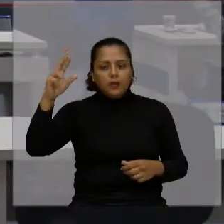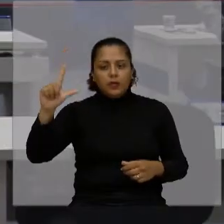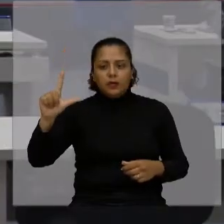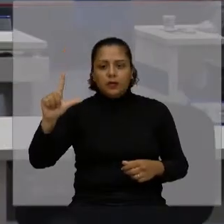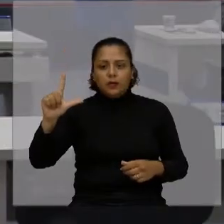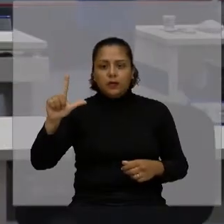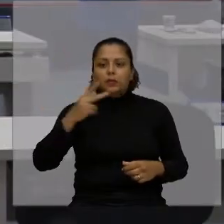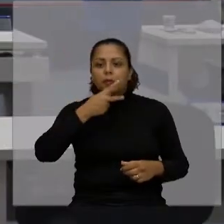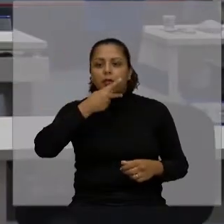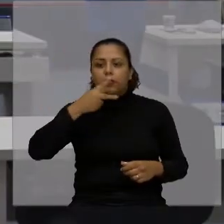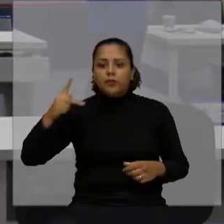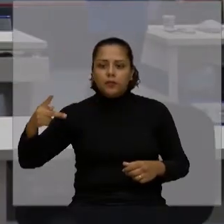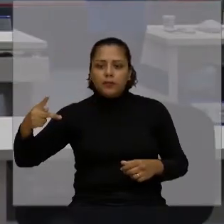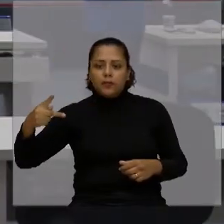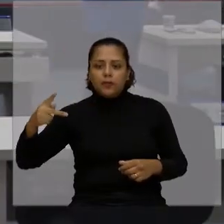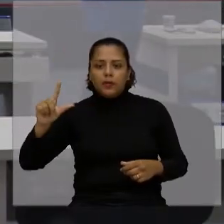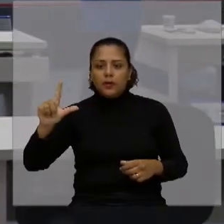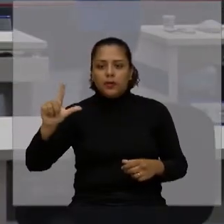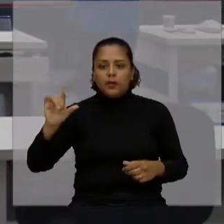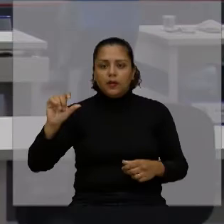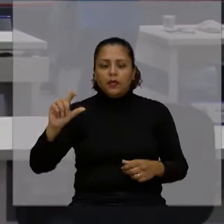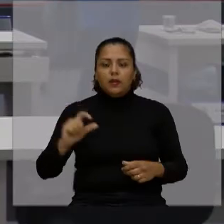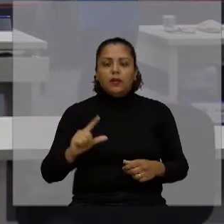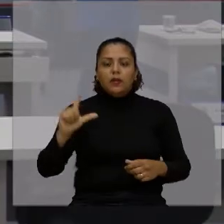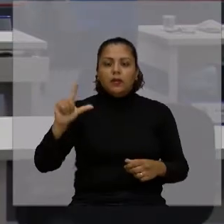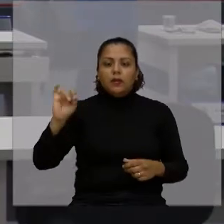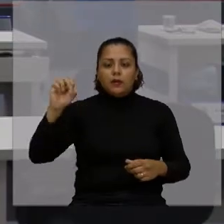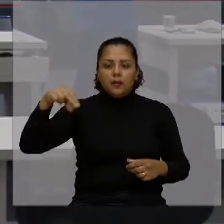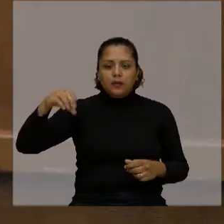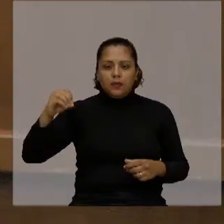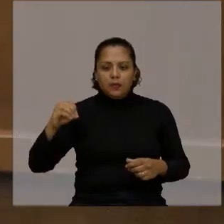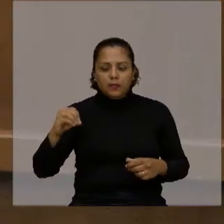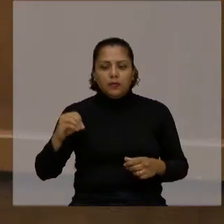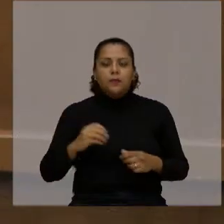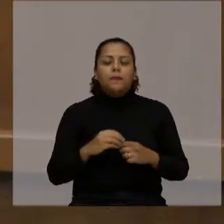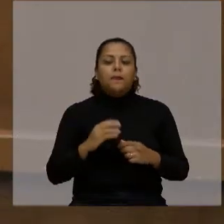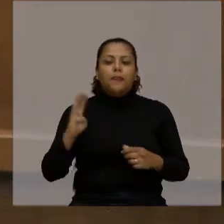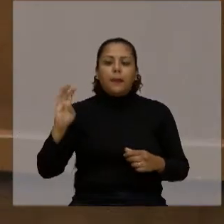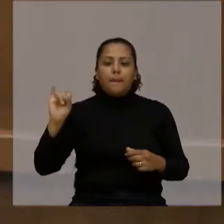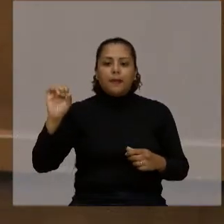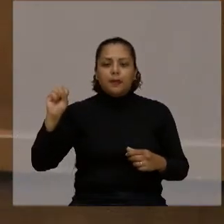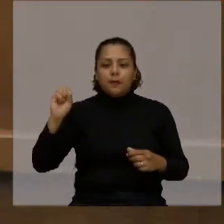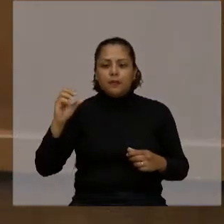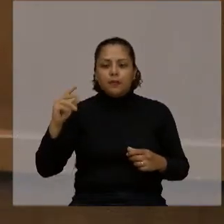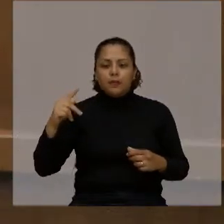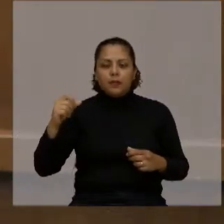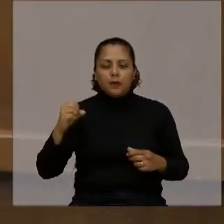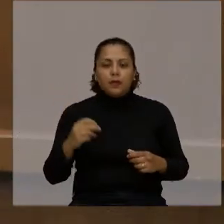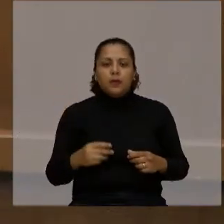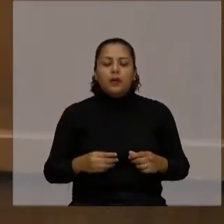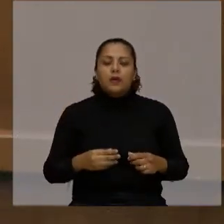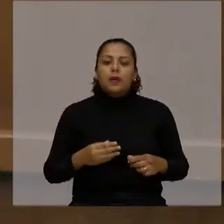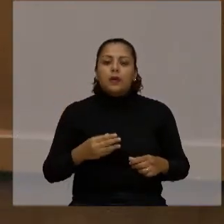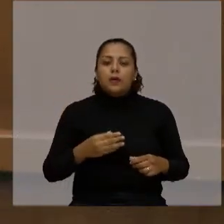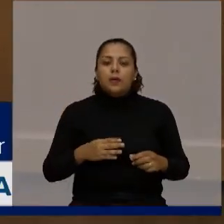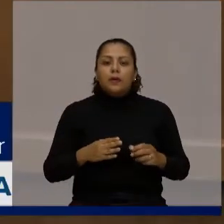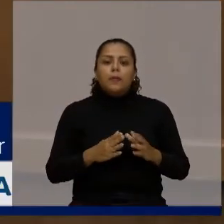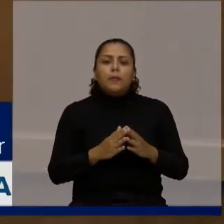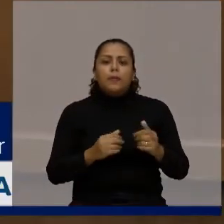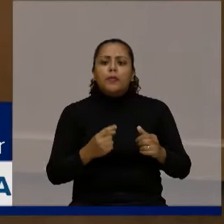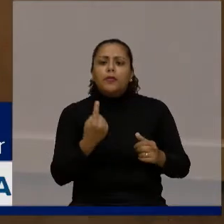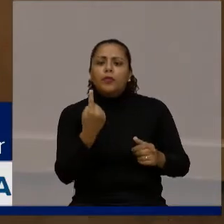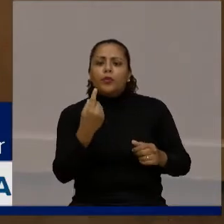Senhor presidente, eu quero pedir um minuto de silêncio na sessão de hoje para o senhor Kleber